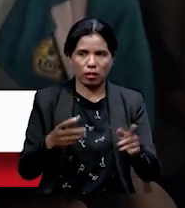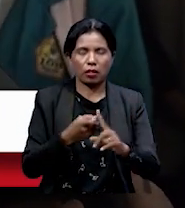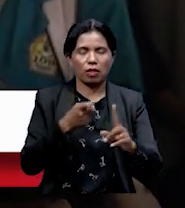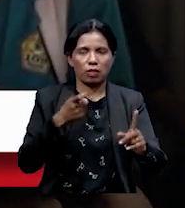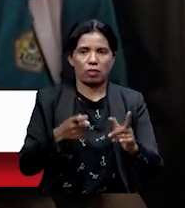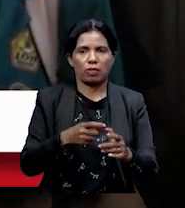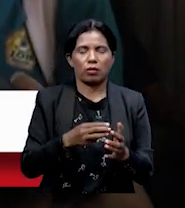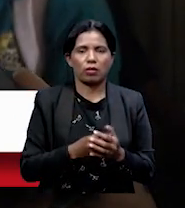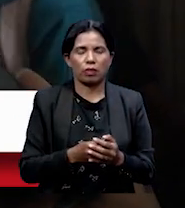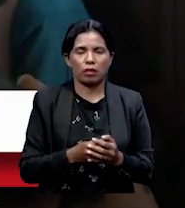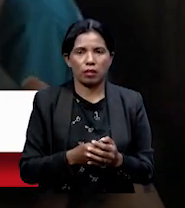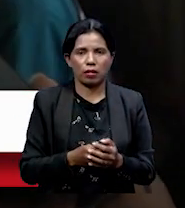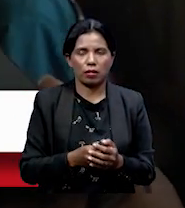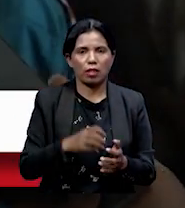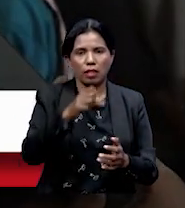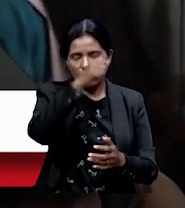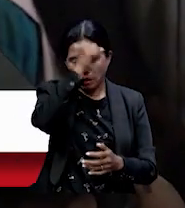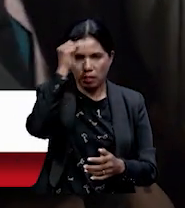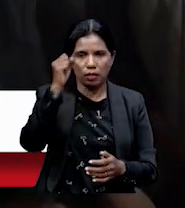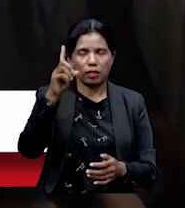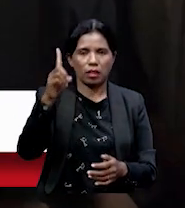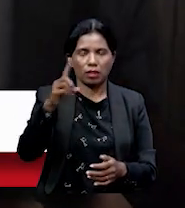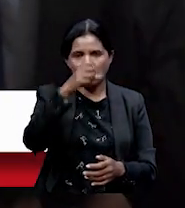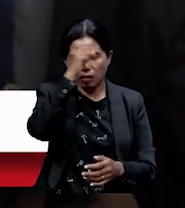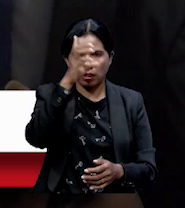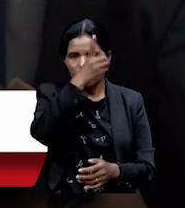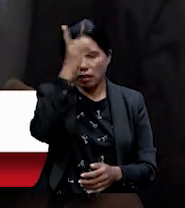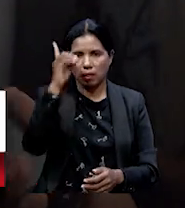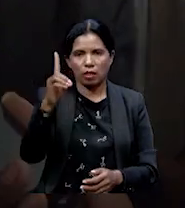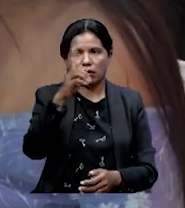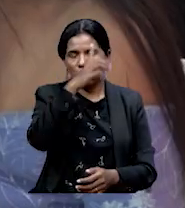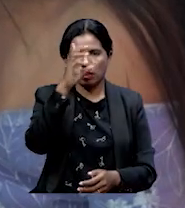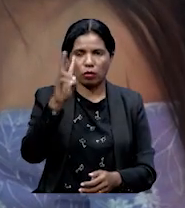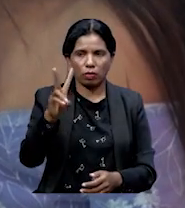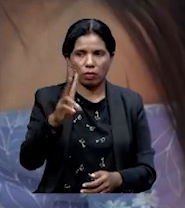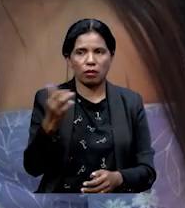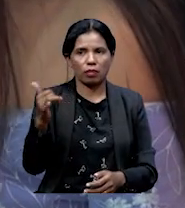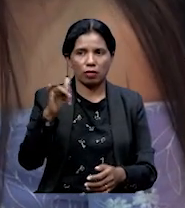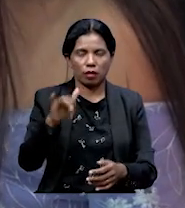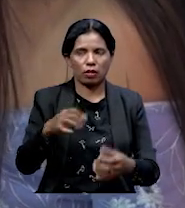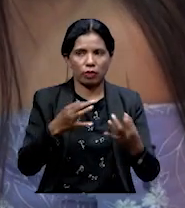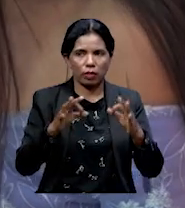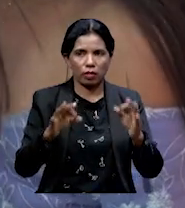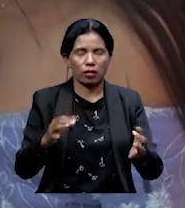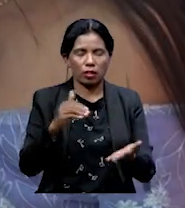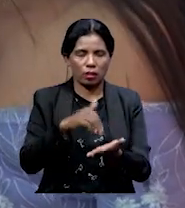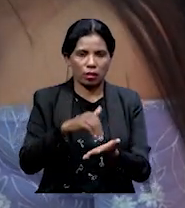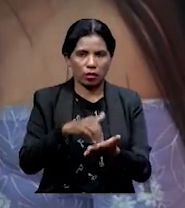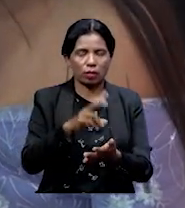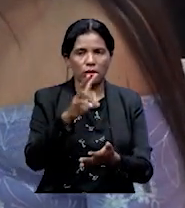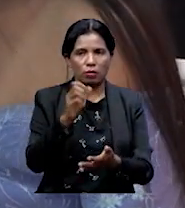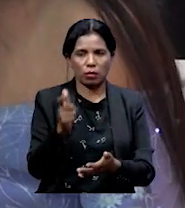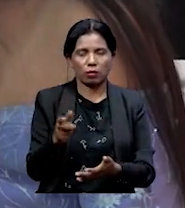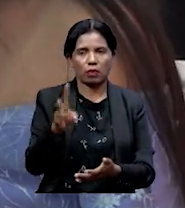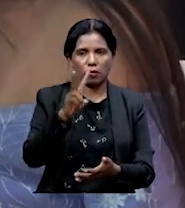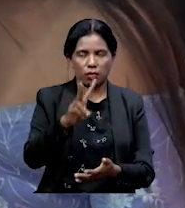mestrado, licenciatura, diploma 3 no diploma 2. Nebe ma acabo na ser nestudu iha tina 2022